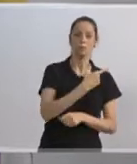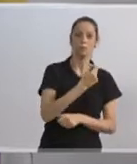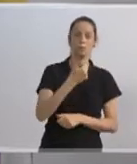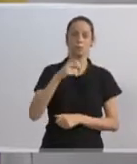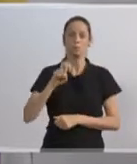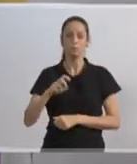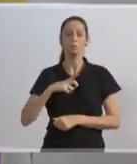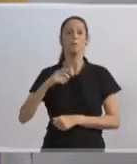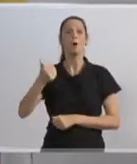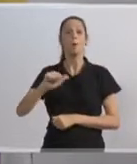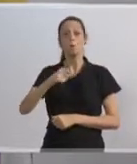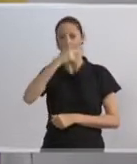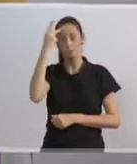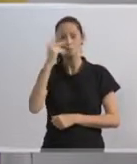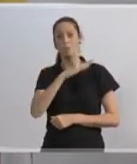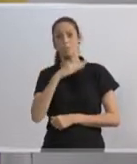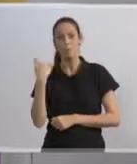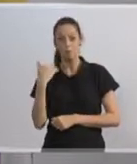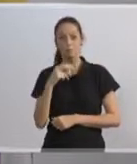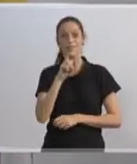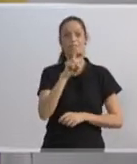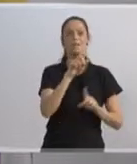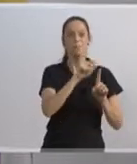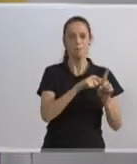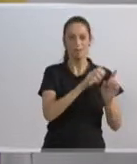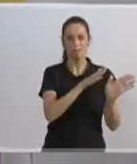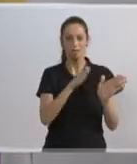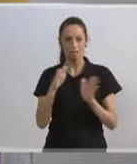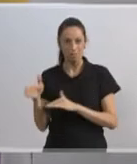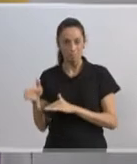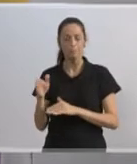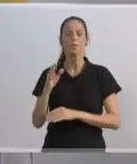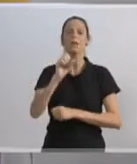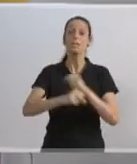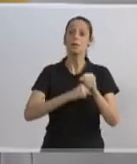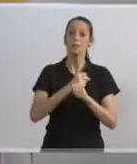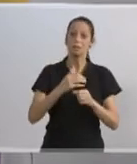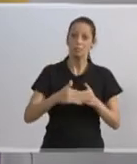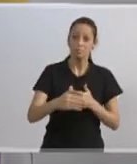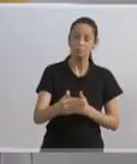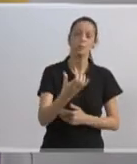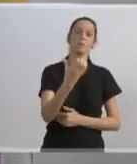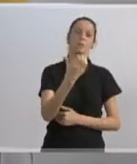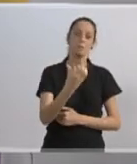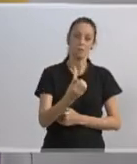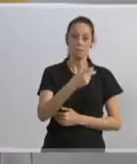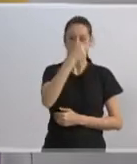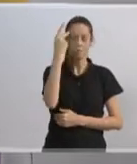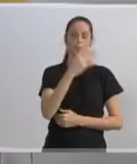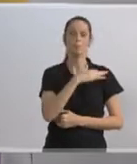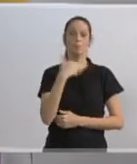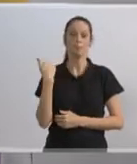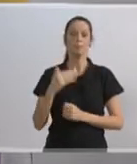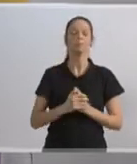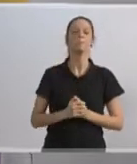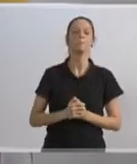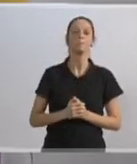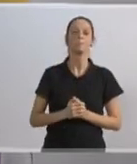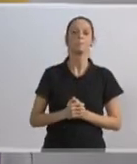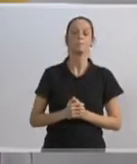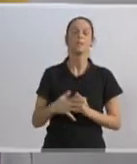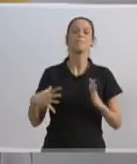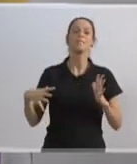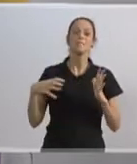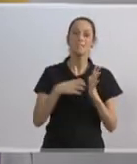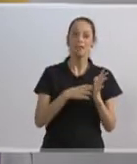11 mortes nos primeiros cinco meses em 2017 apenas seis acidentes sem vítimas